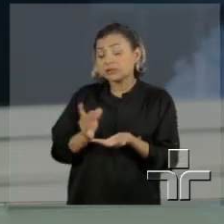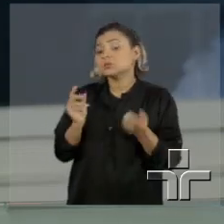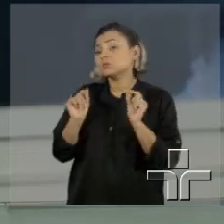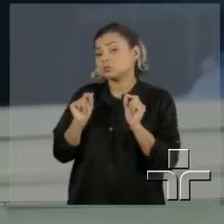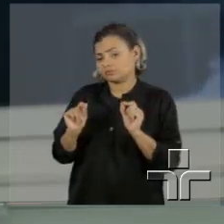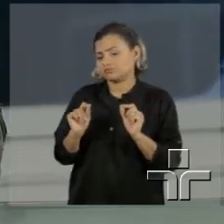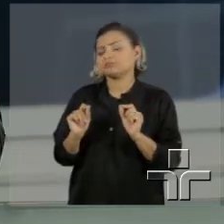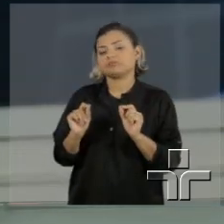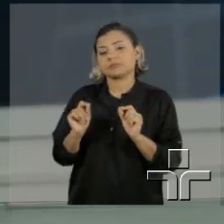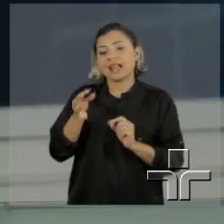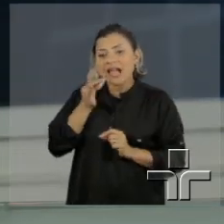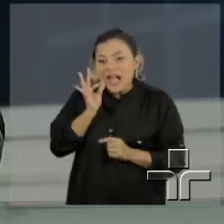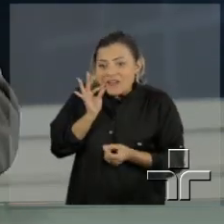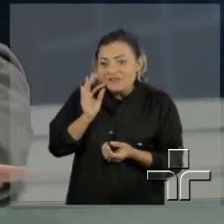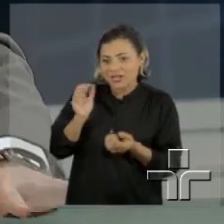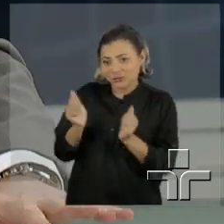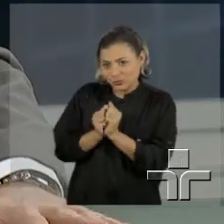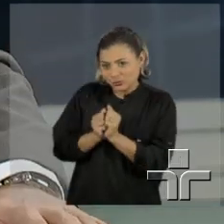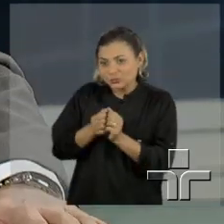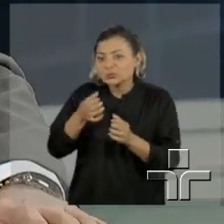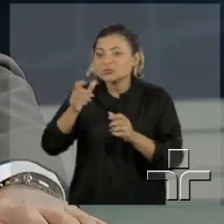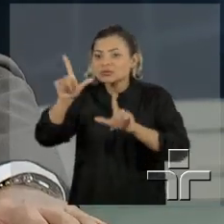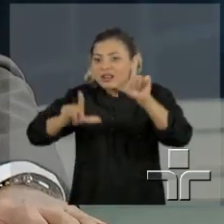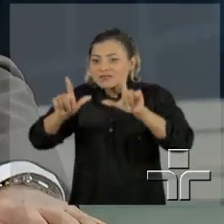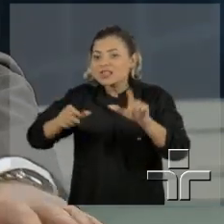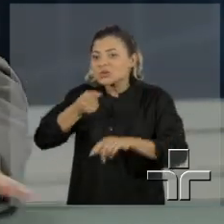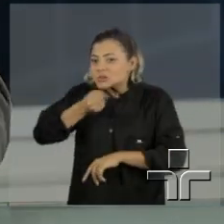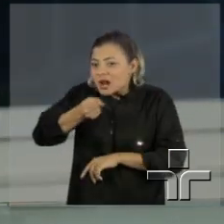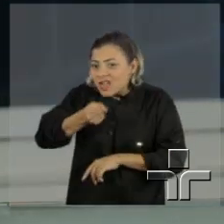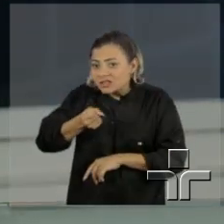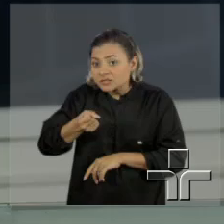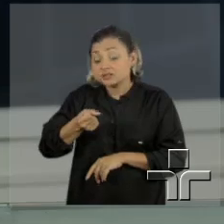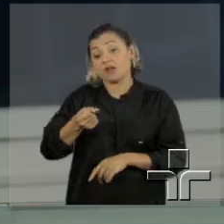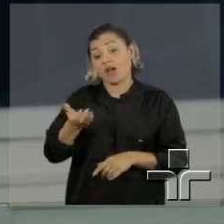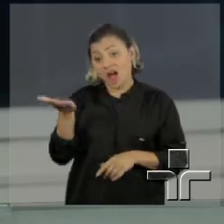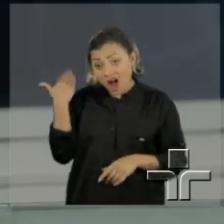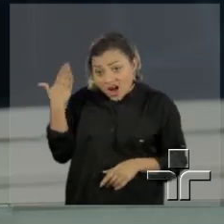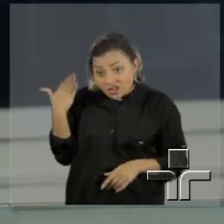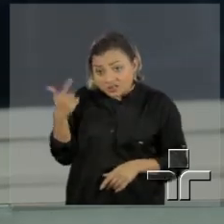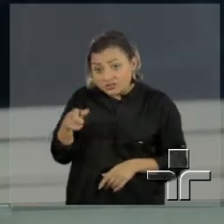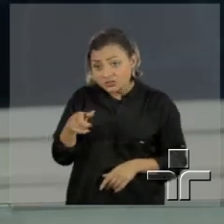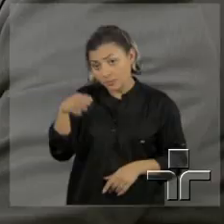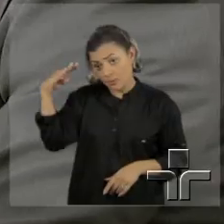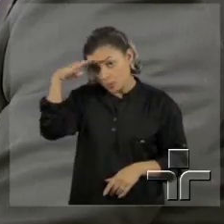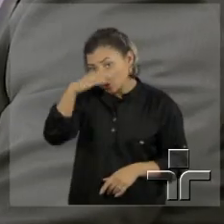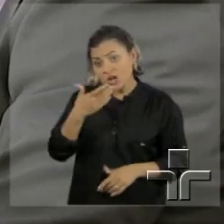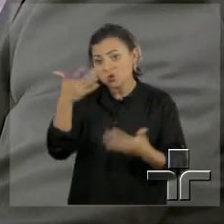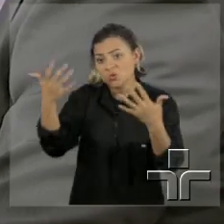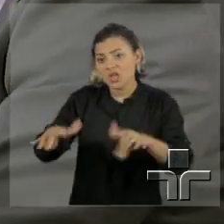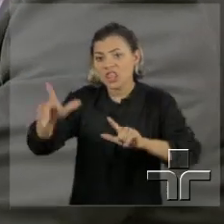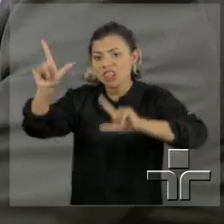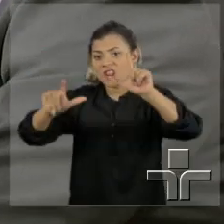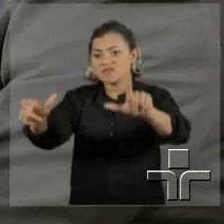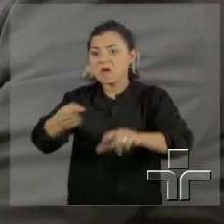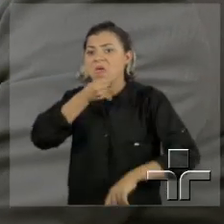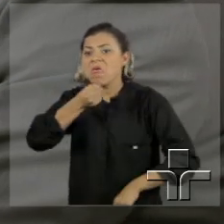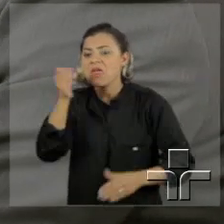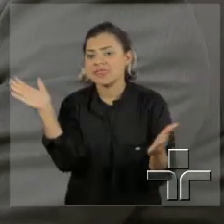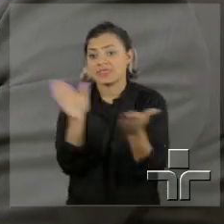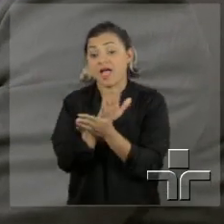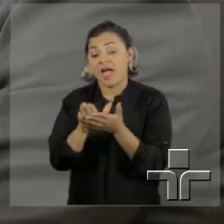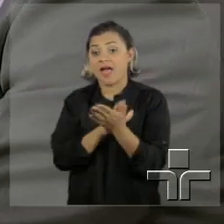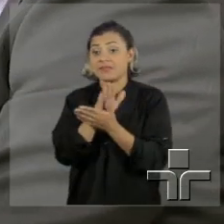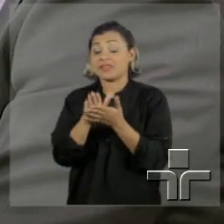tem, que é este café com os jornalistas, porque vale ressaltar que no começo ele sequer queria se dirigir à imprensa, né? Ele não queria lidar